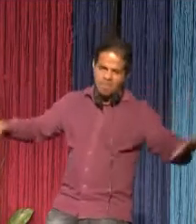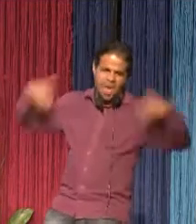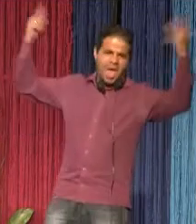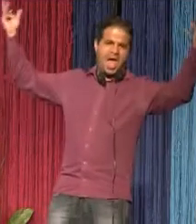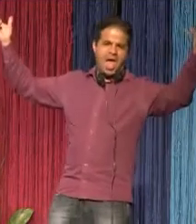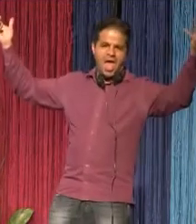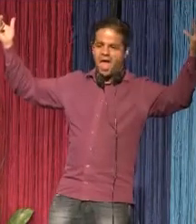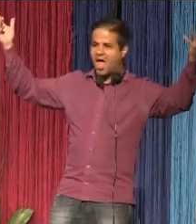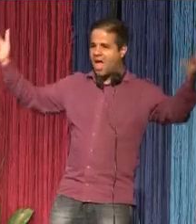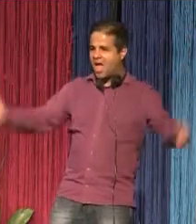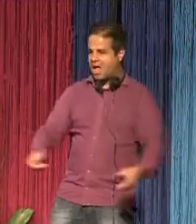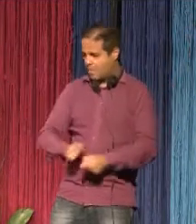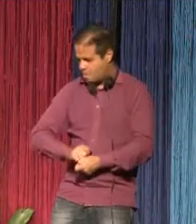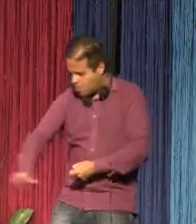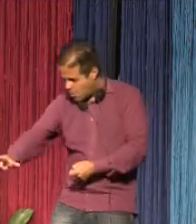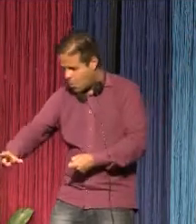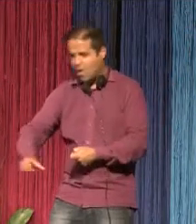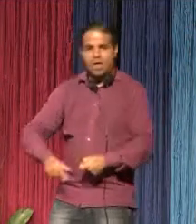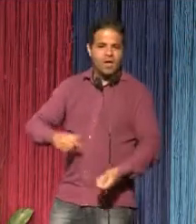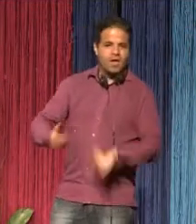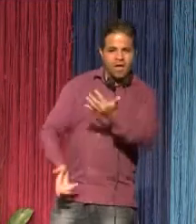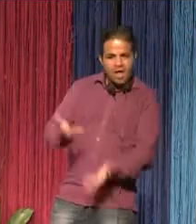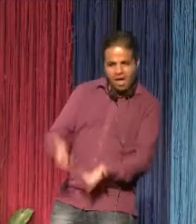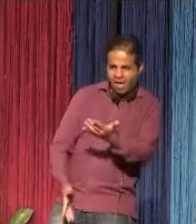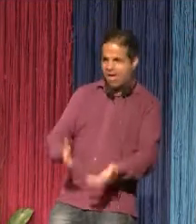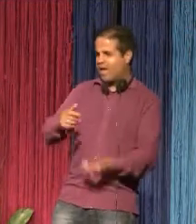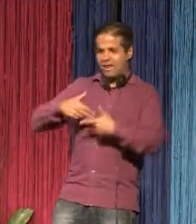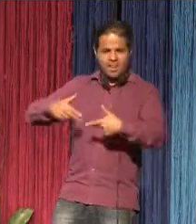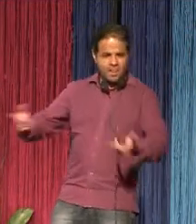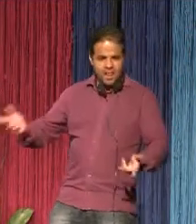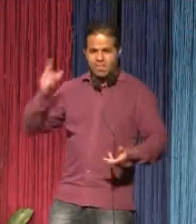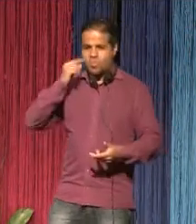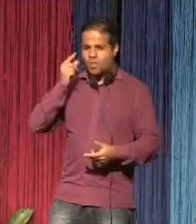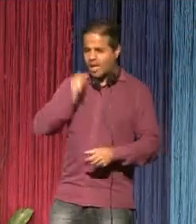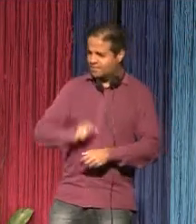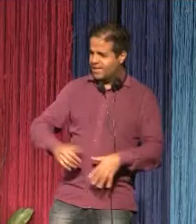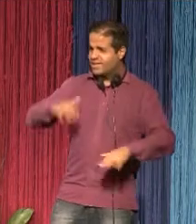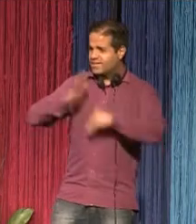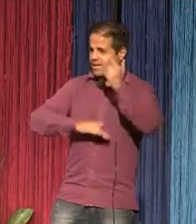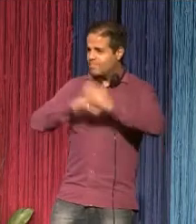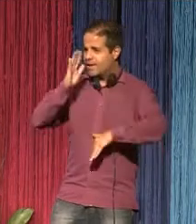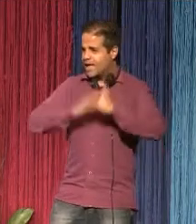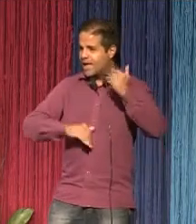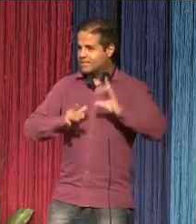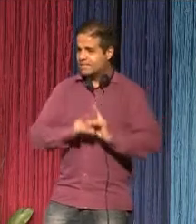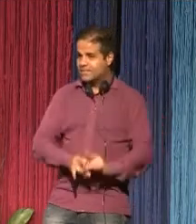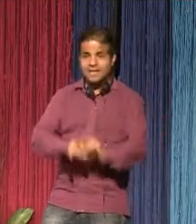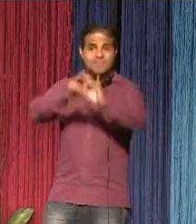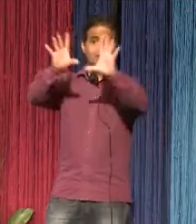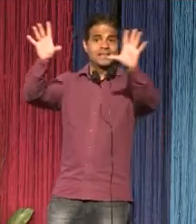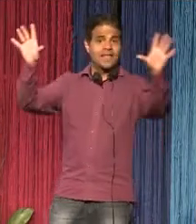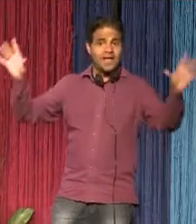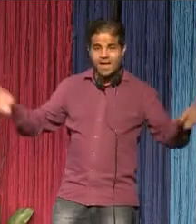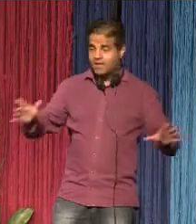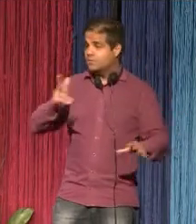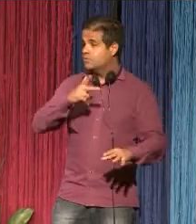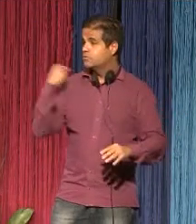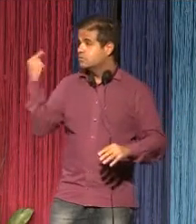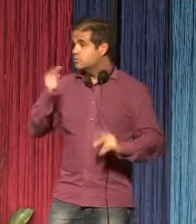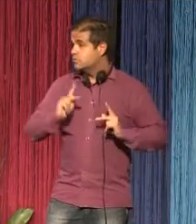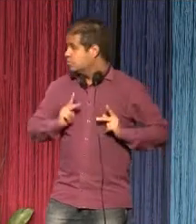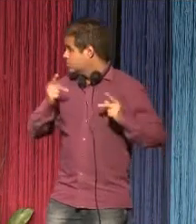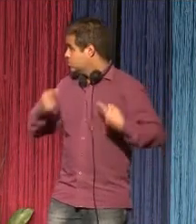pôr fogo no rabo do gato, e etc. Ou seja, é essa prática da liberdade, né, onde o ser